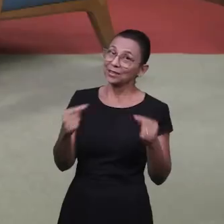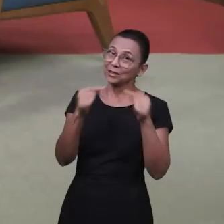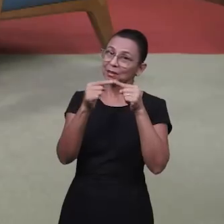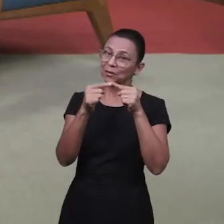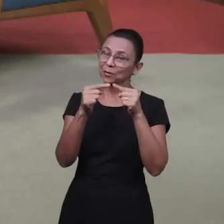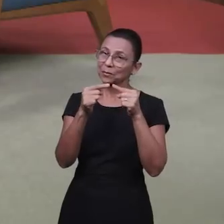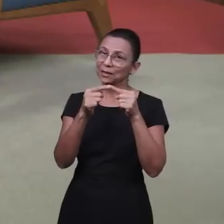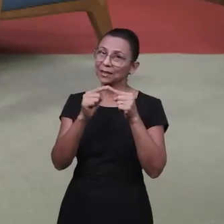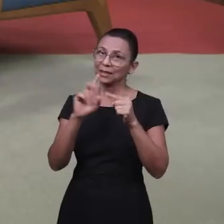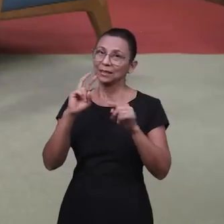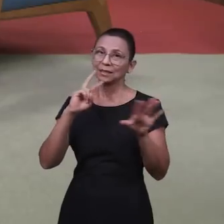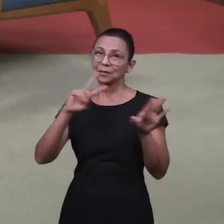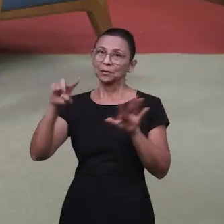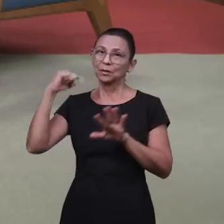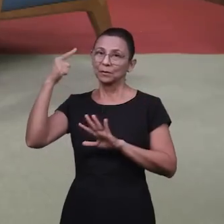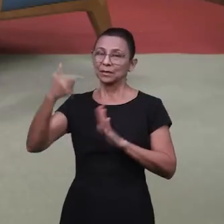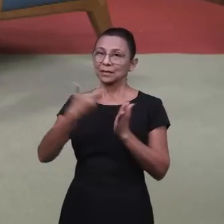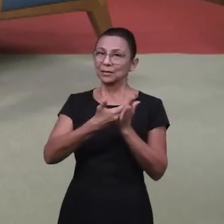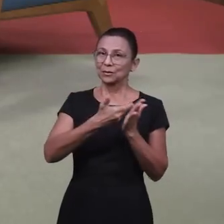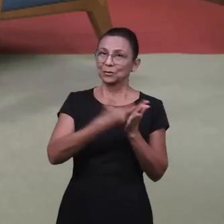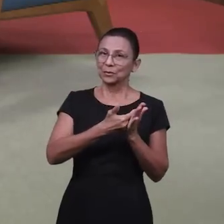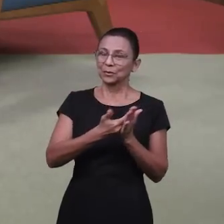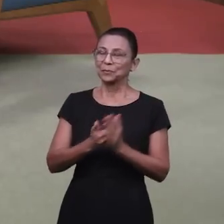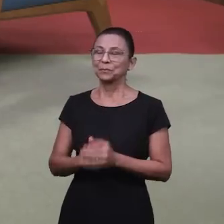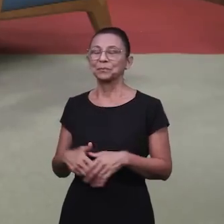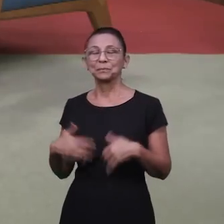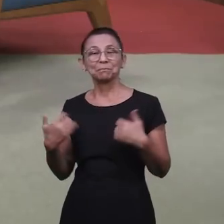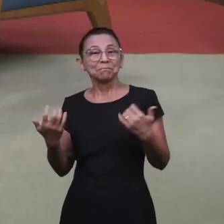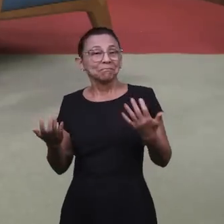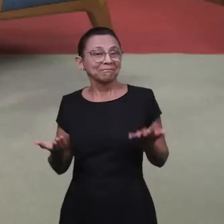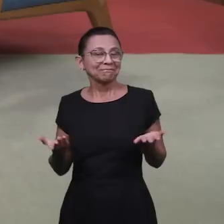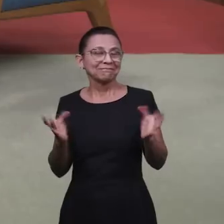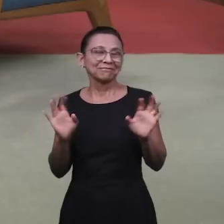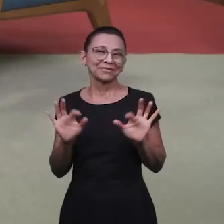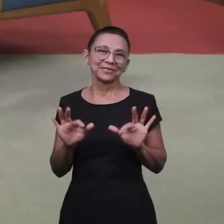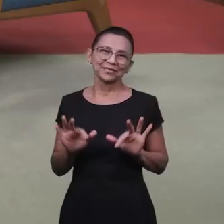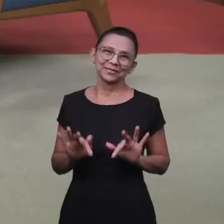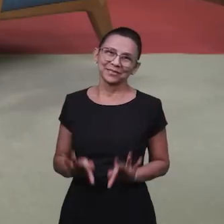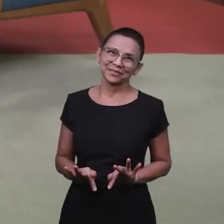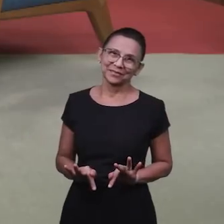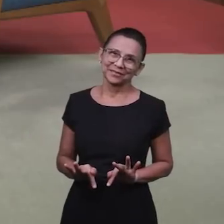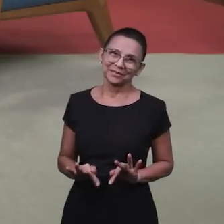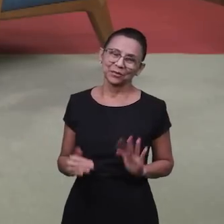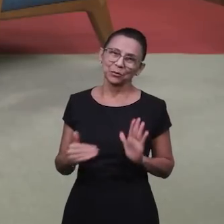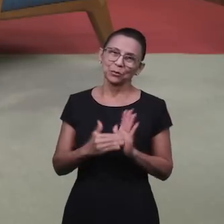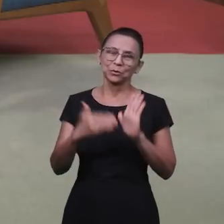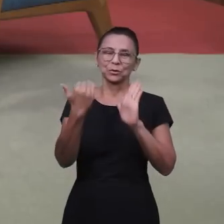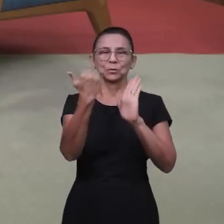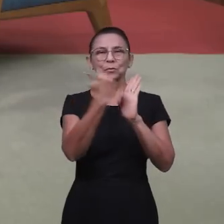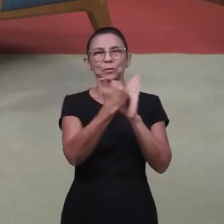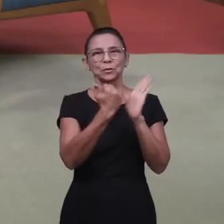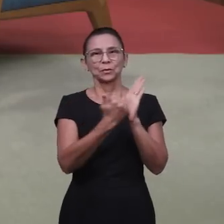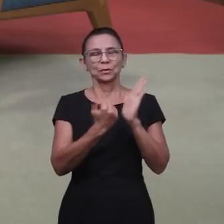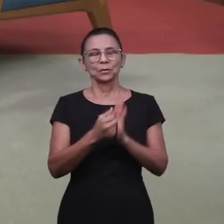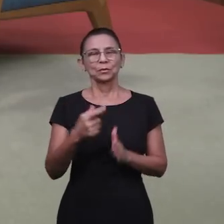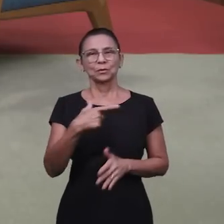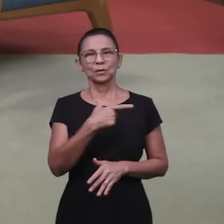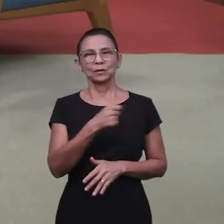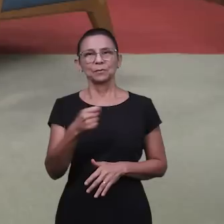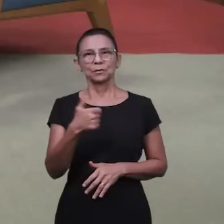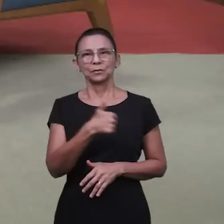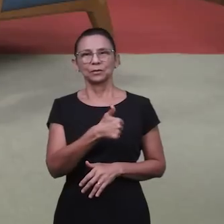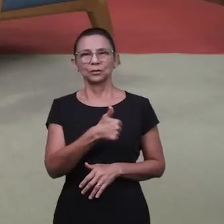a gente vai trazer na próxima semana, tá certo? Bom, chegamos assim ao final da última edição do programa